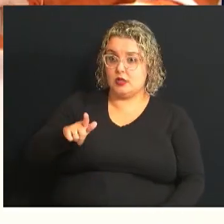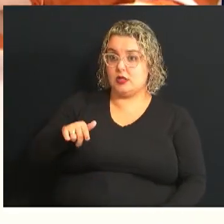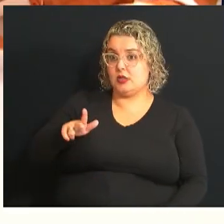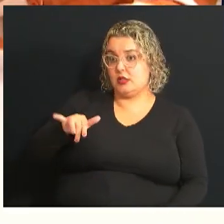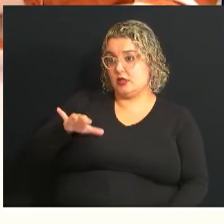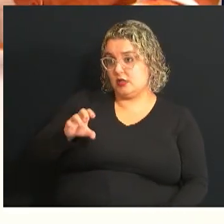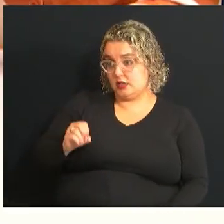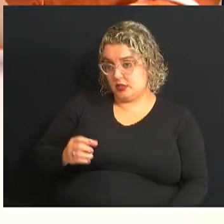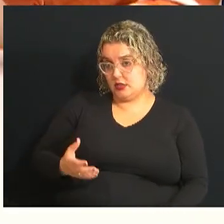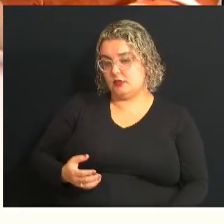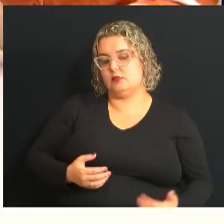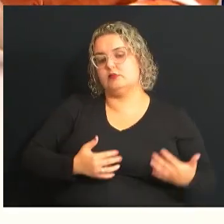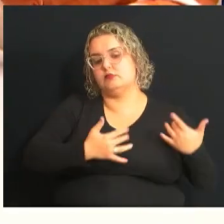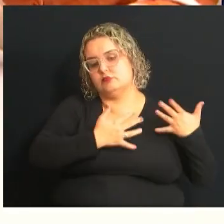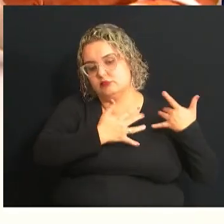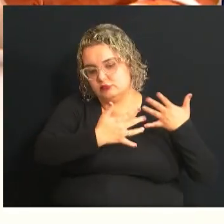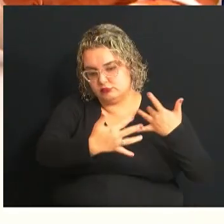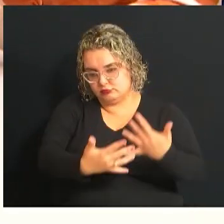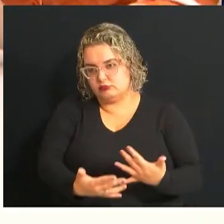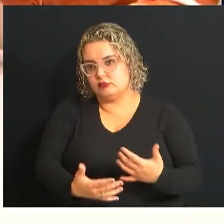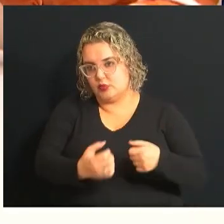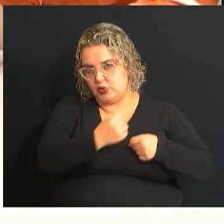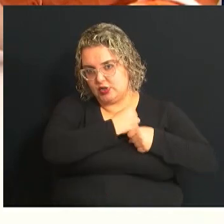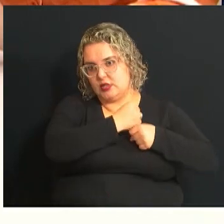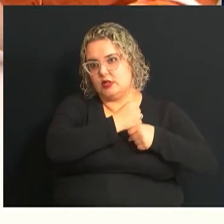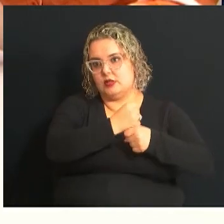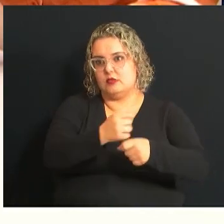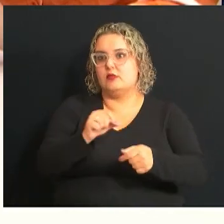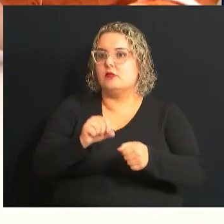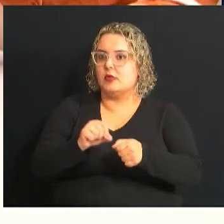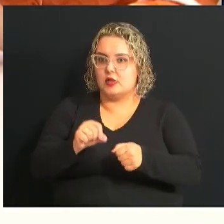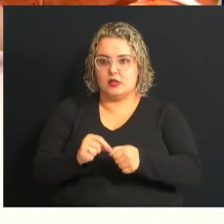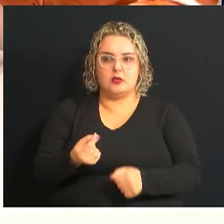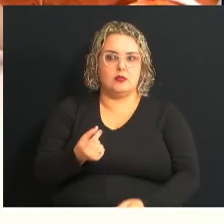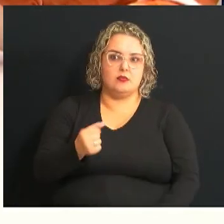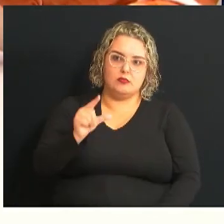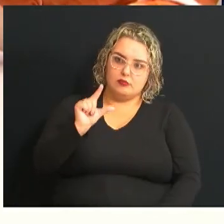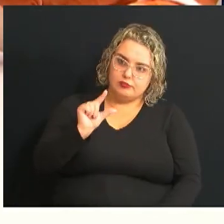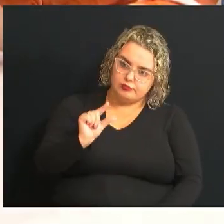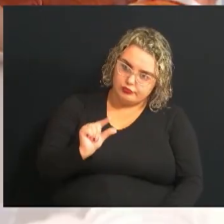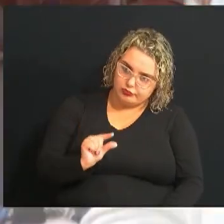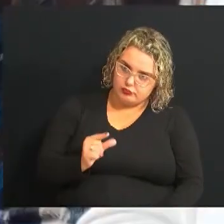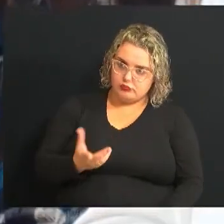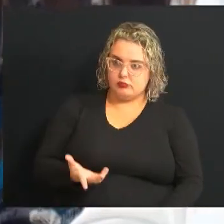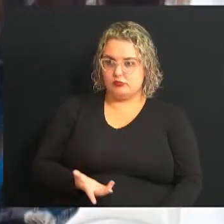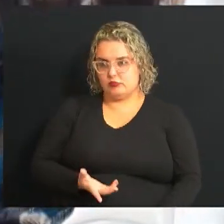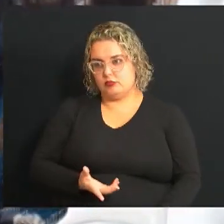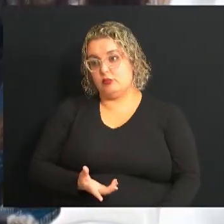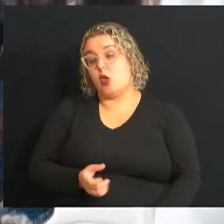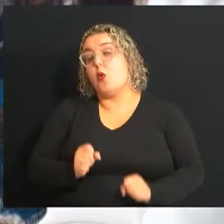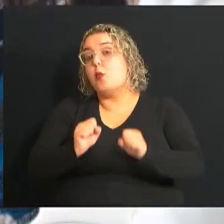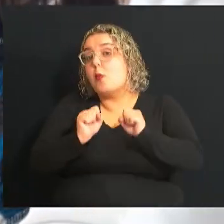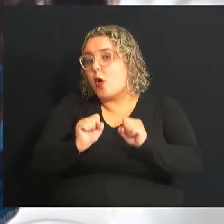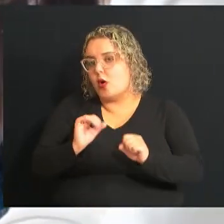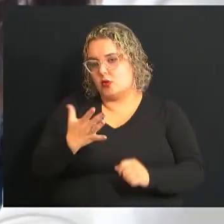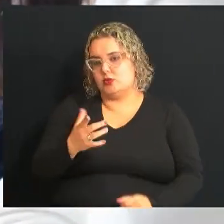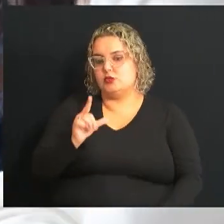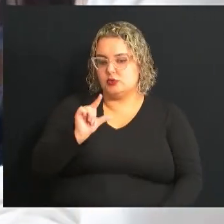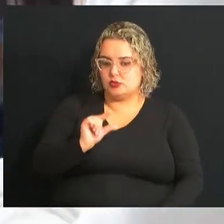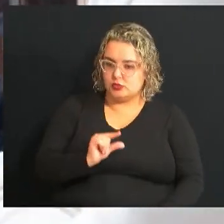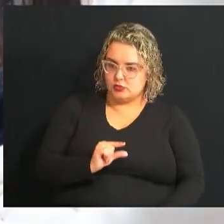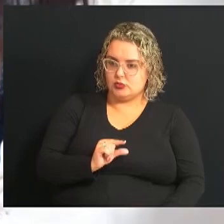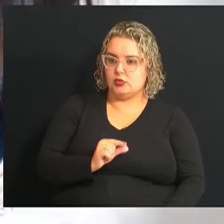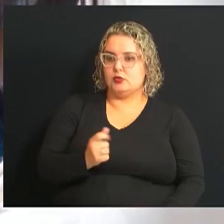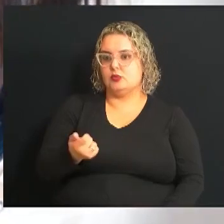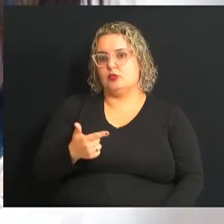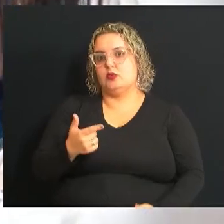tempo, às vezes faz com que o preço do aluguel seja bem inferior ao preço da